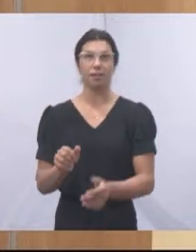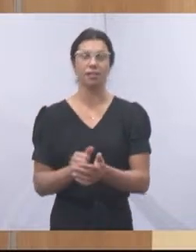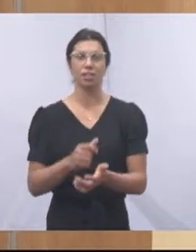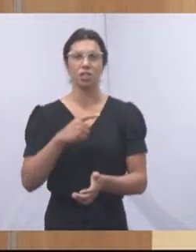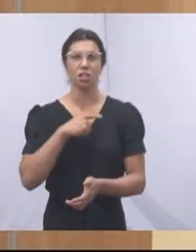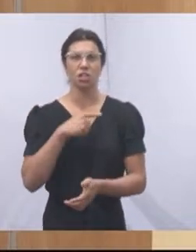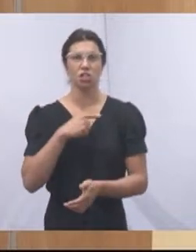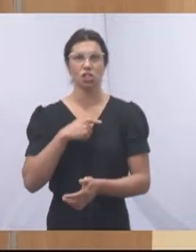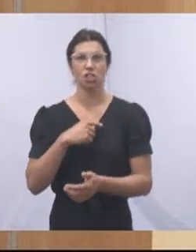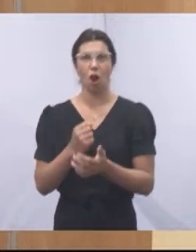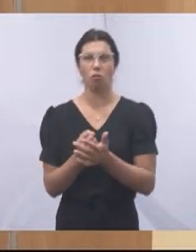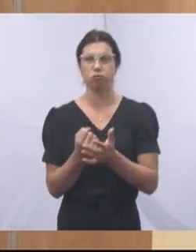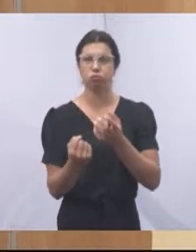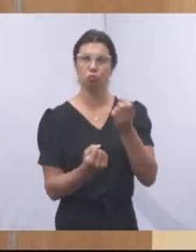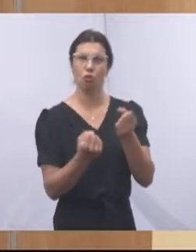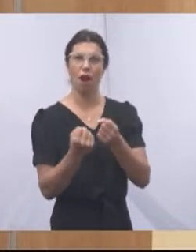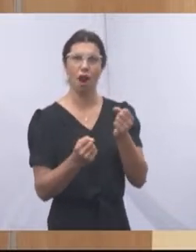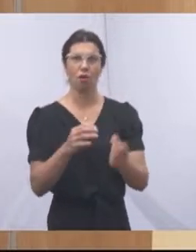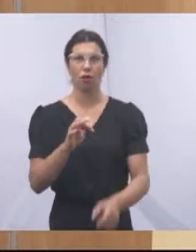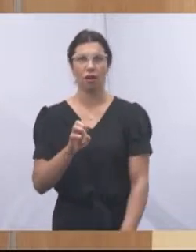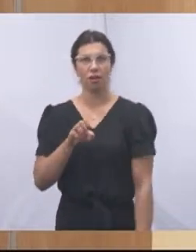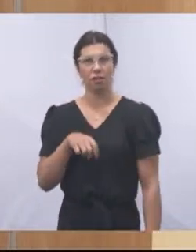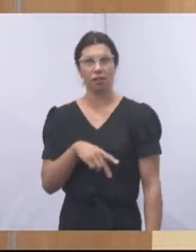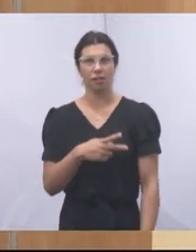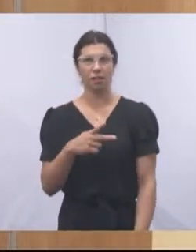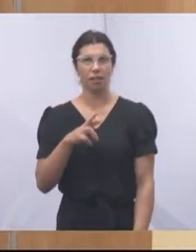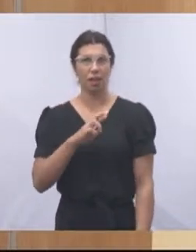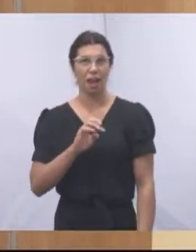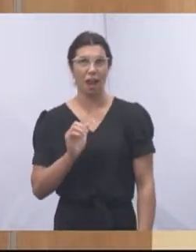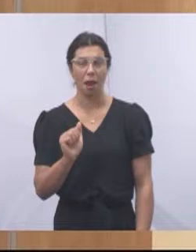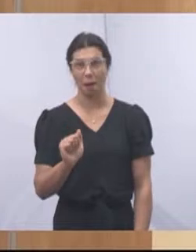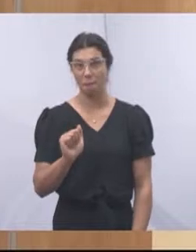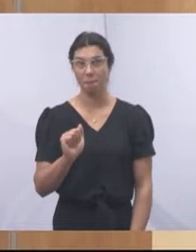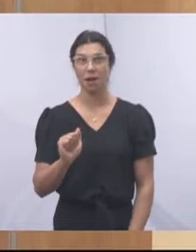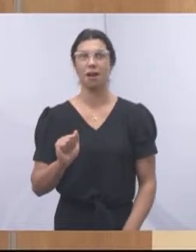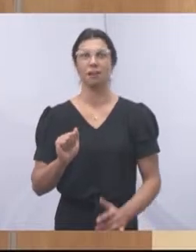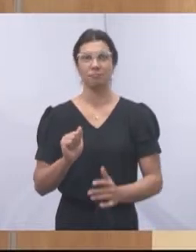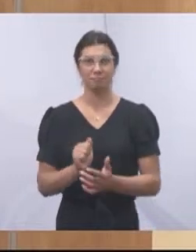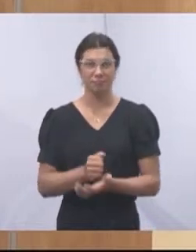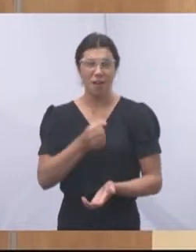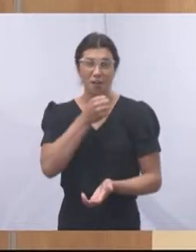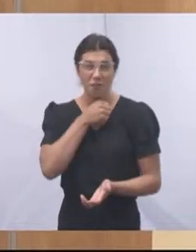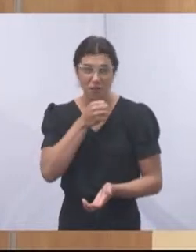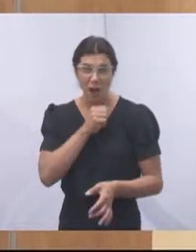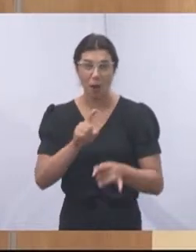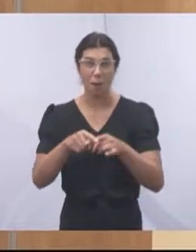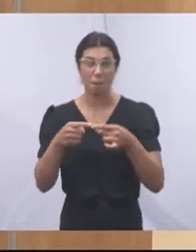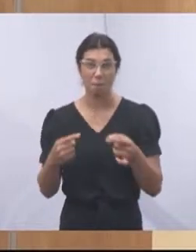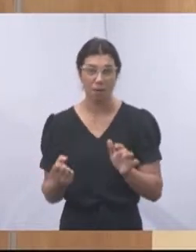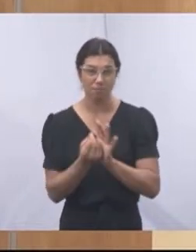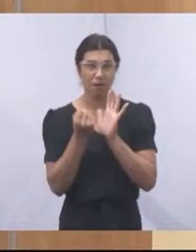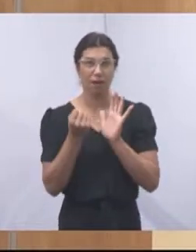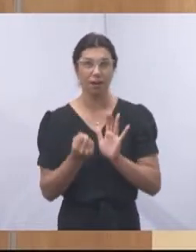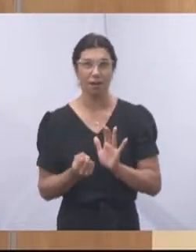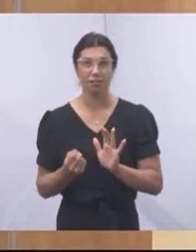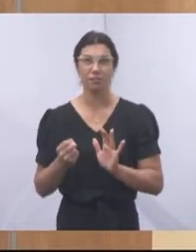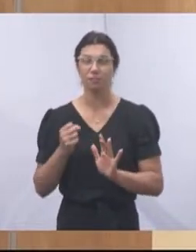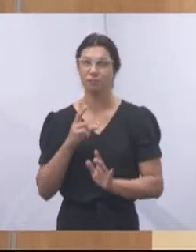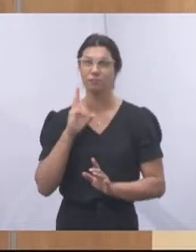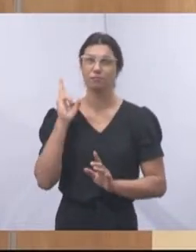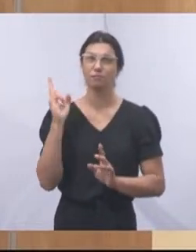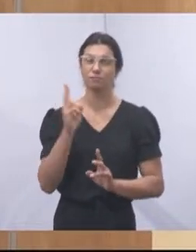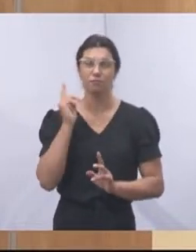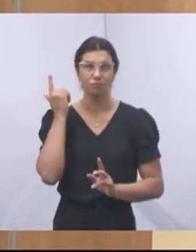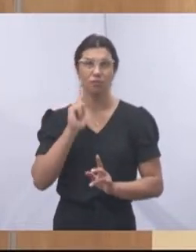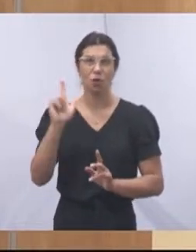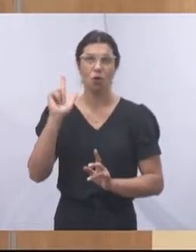Vermelho traduzia sua alegria. Mais que um carro, era símbolo de suas conquistas. O